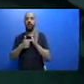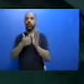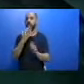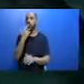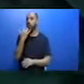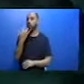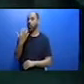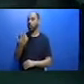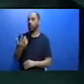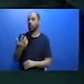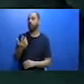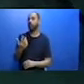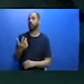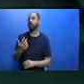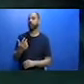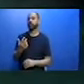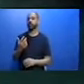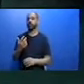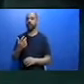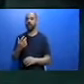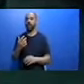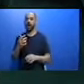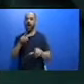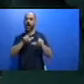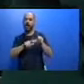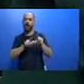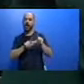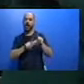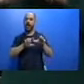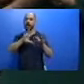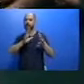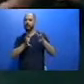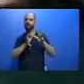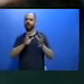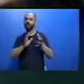atenção mudo as formas das letras